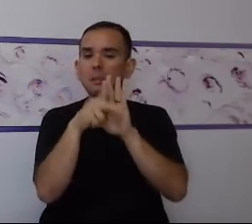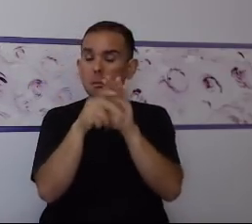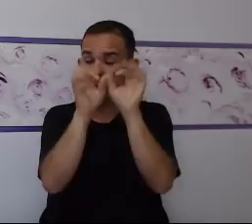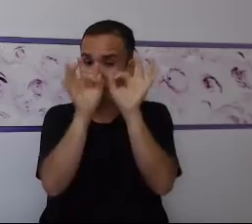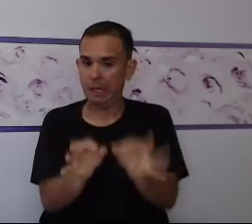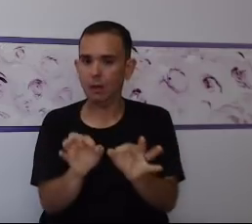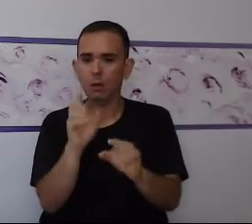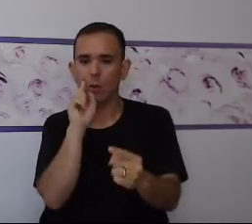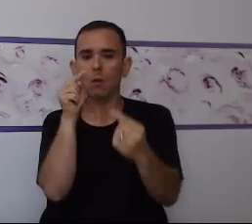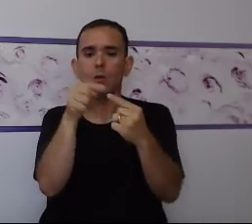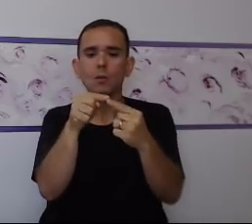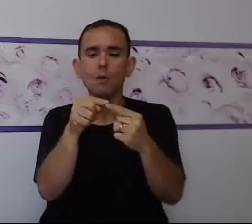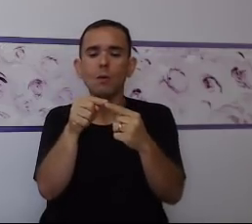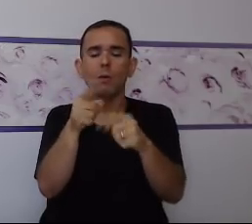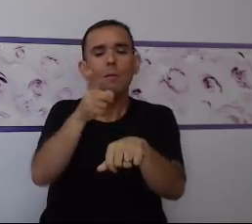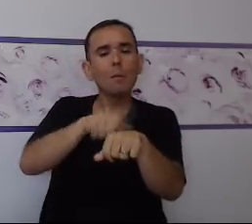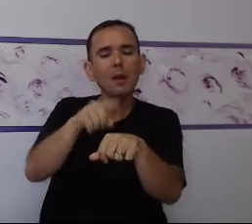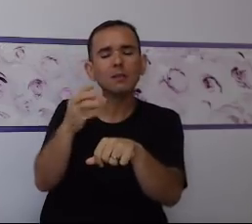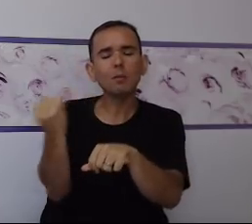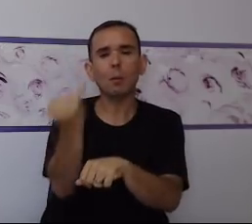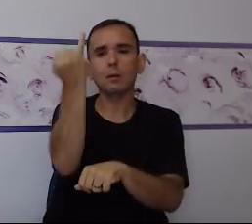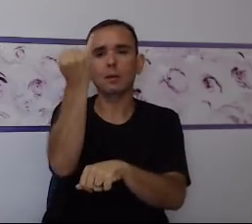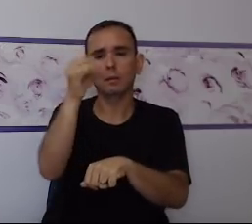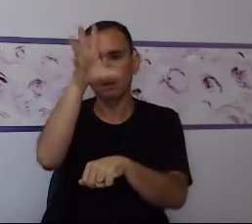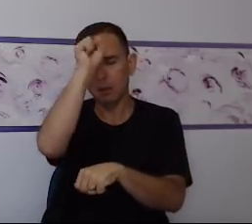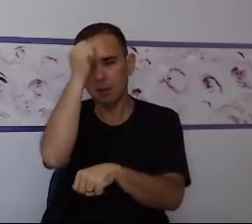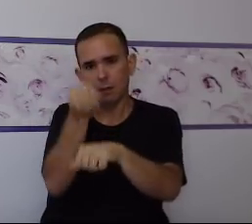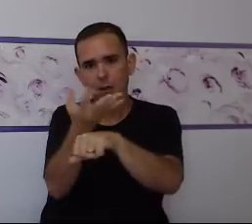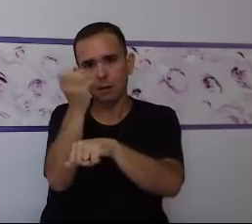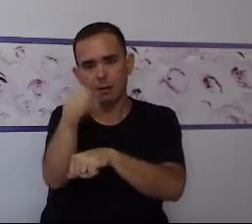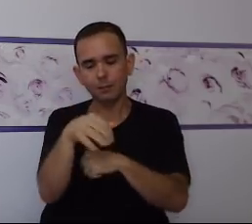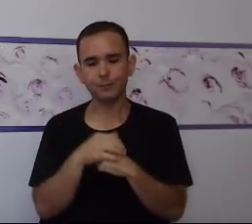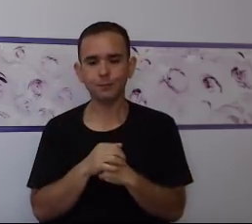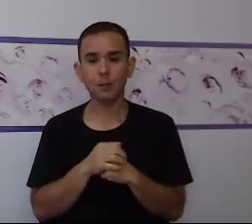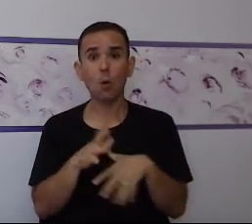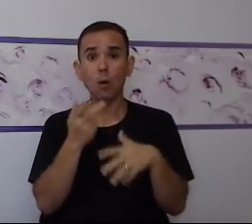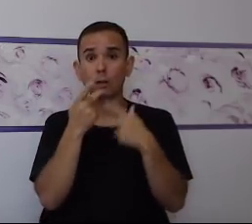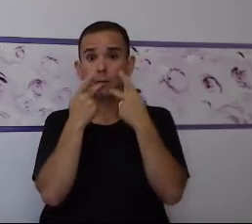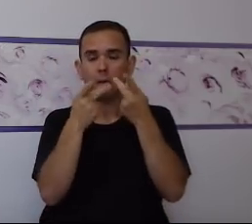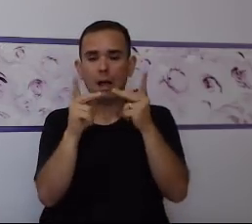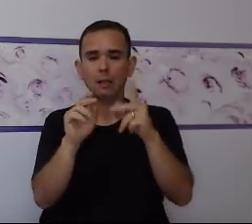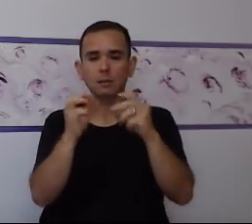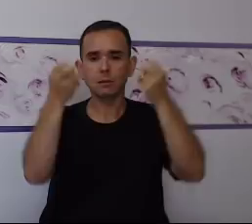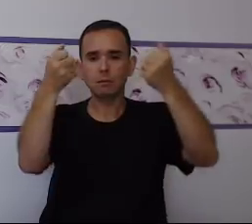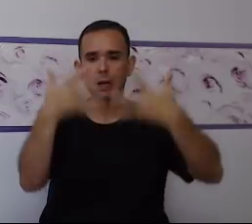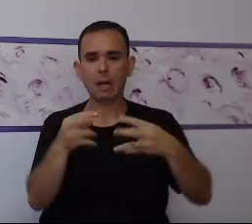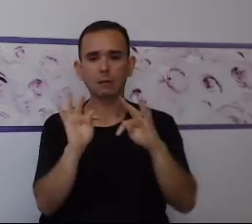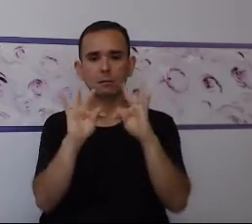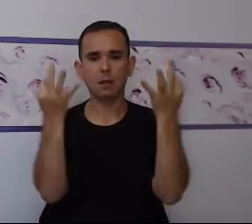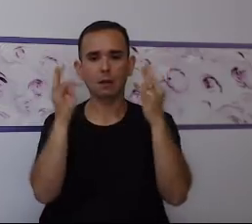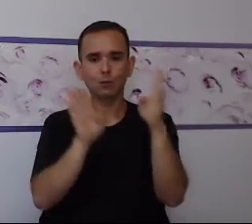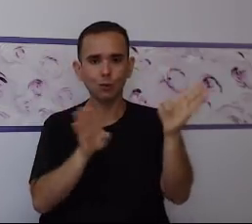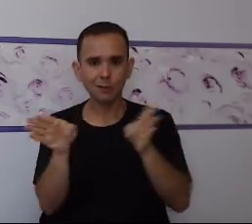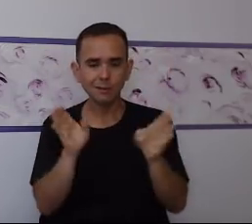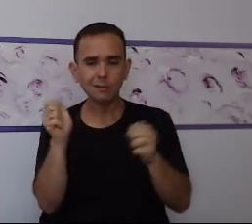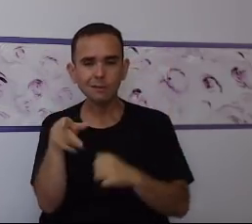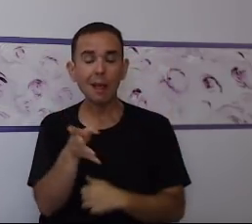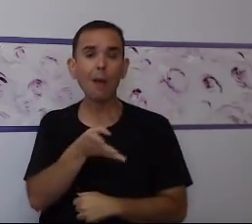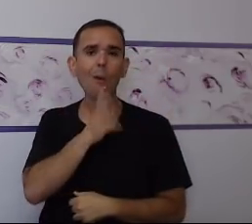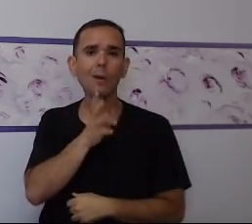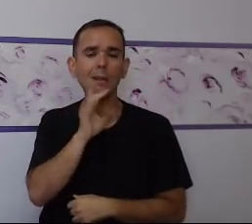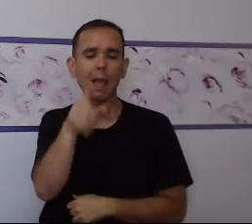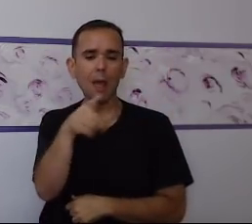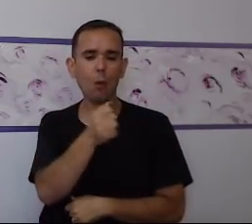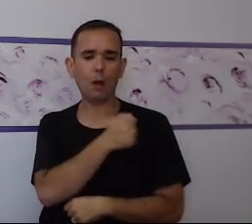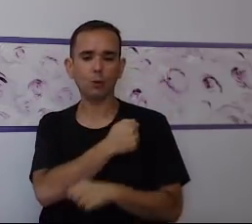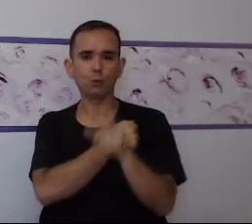promover momentos de aprendizagem significativa. Quando a gente fala em tecnologia assistiva, a primeira coisa que a gente tem que conhecer é o nosso